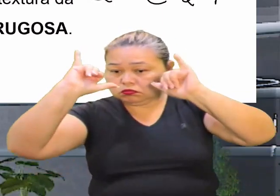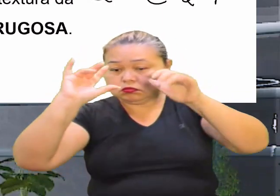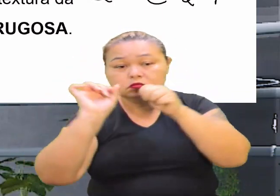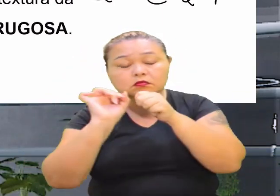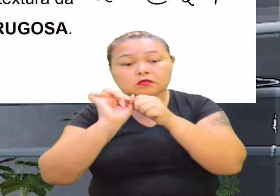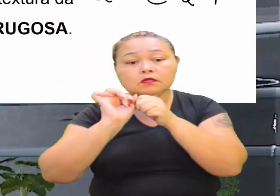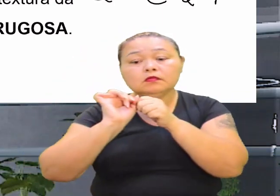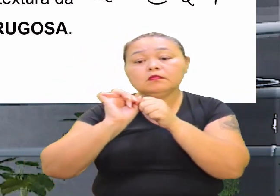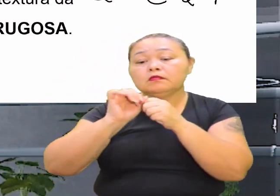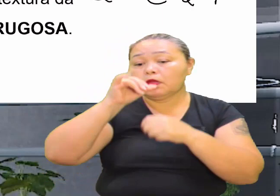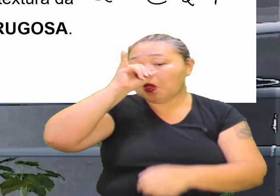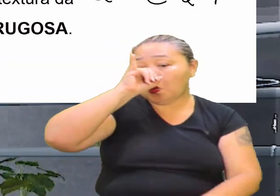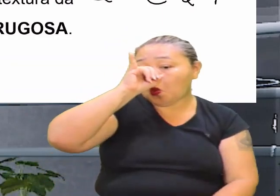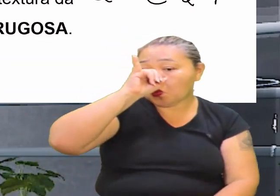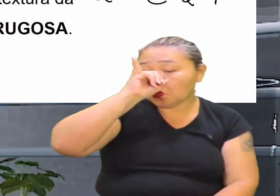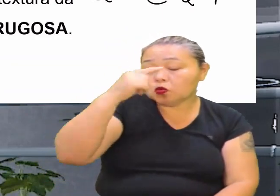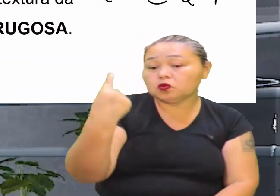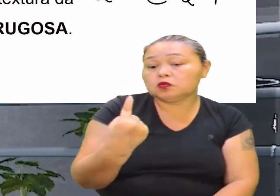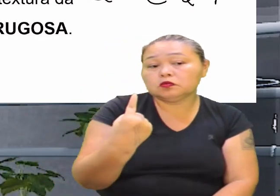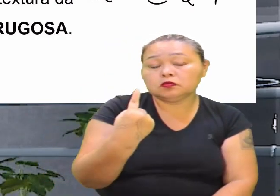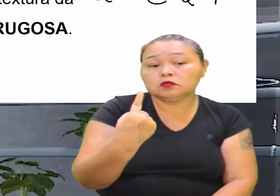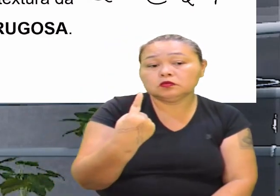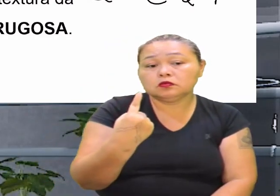um suíno